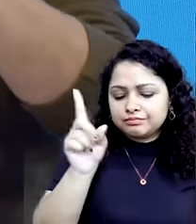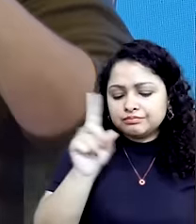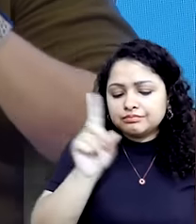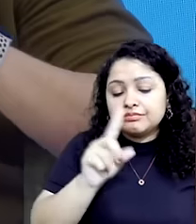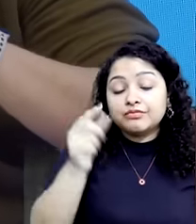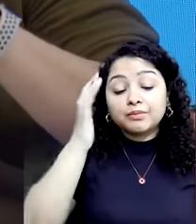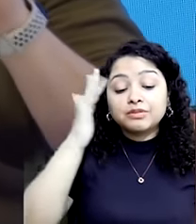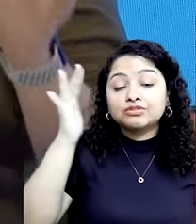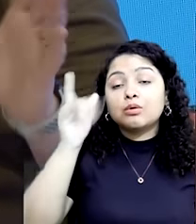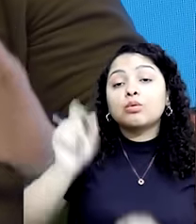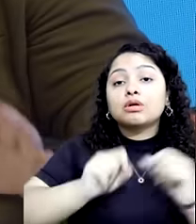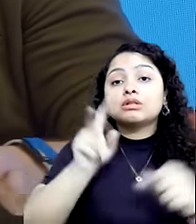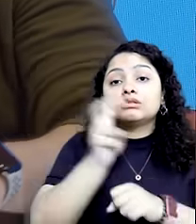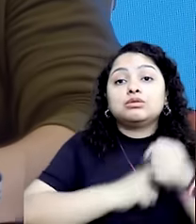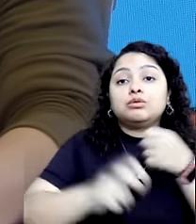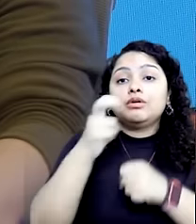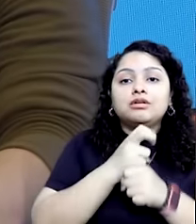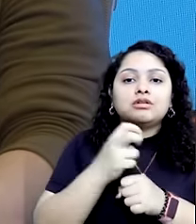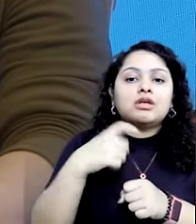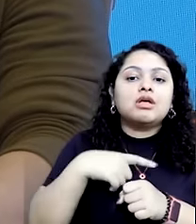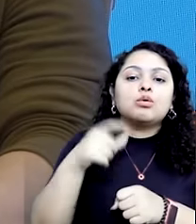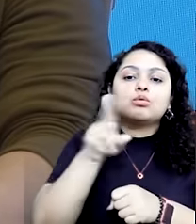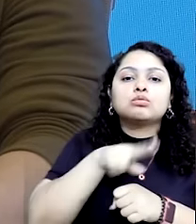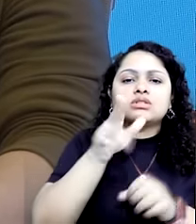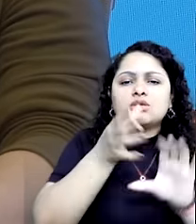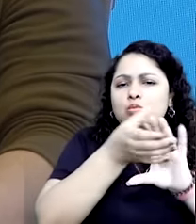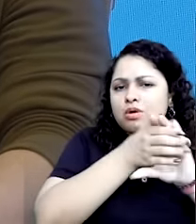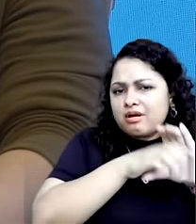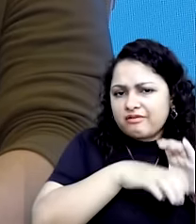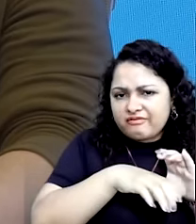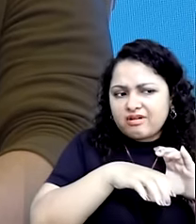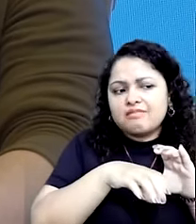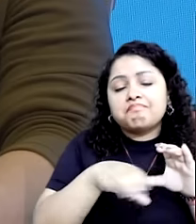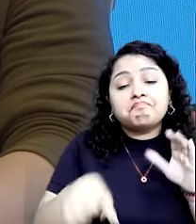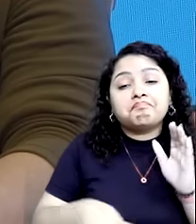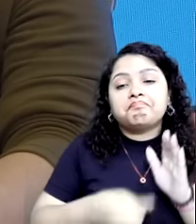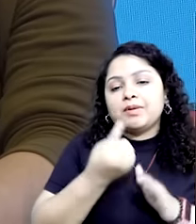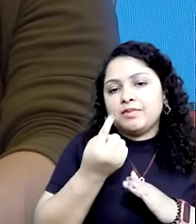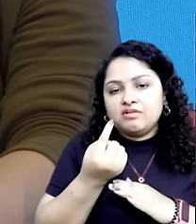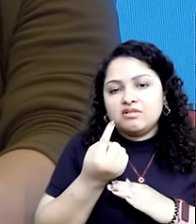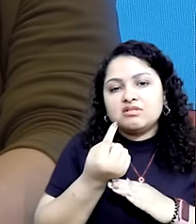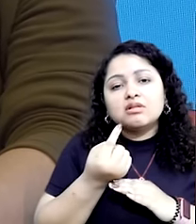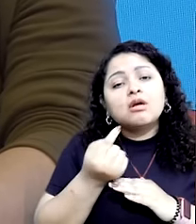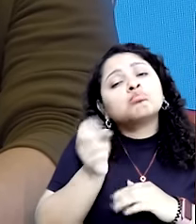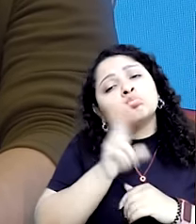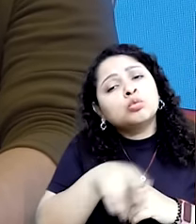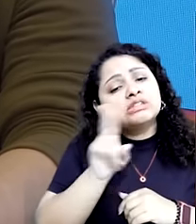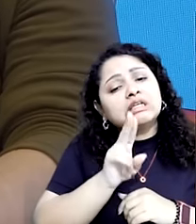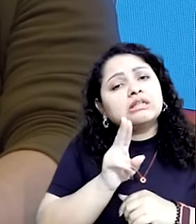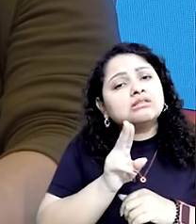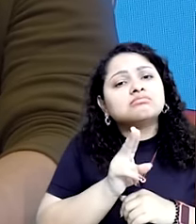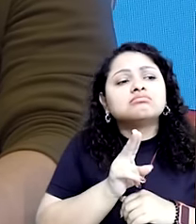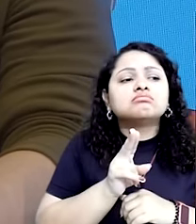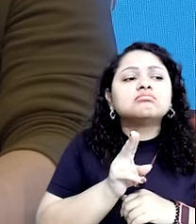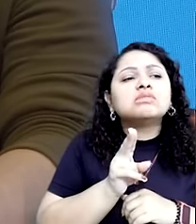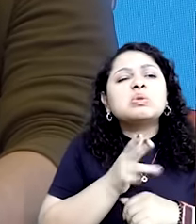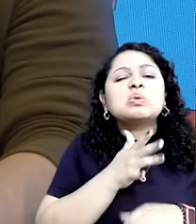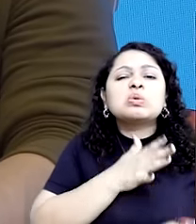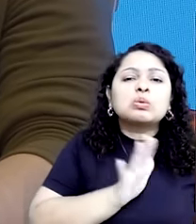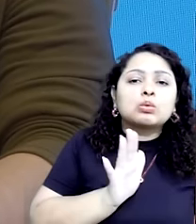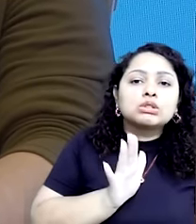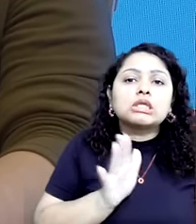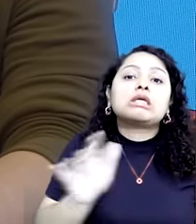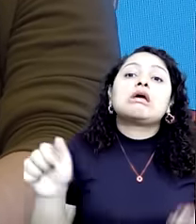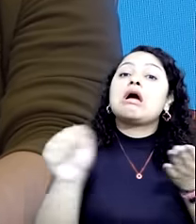vamos imaginar o seguinte há 5 anos atrás eu usei o canva o o canva pela primeira vez e aí usei usei Achei não gostei